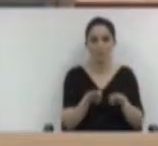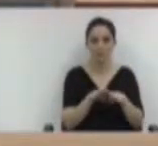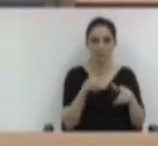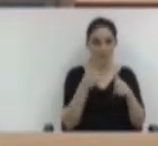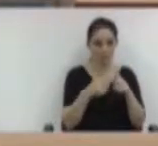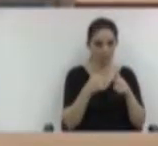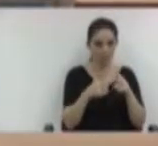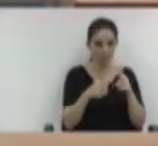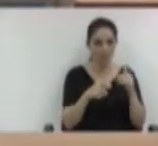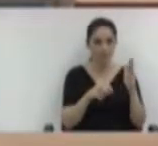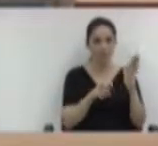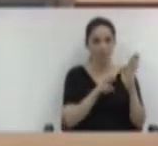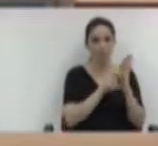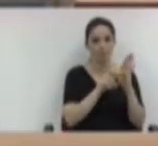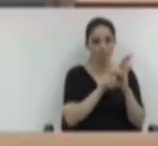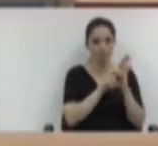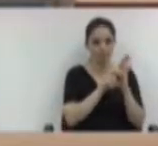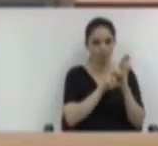já prejudicado.